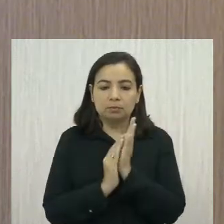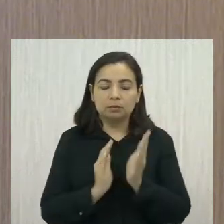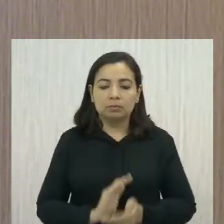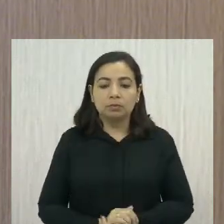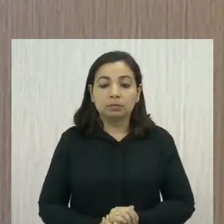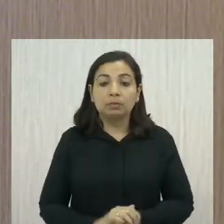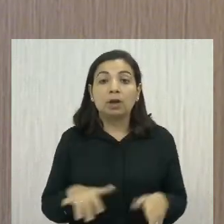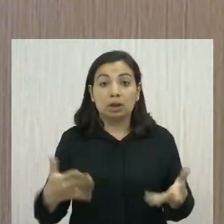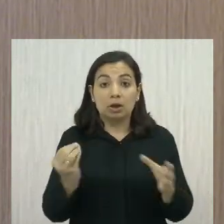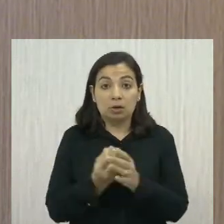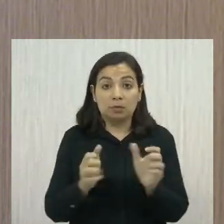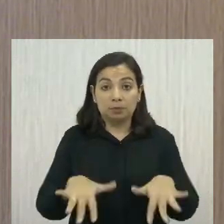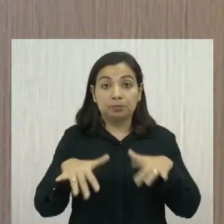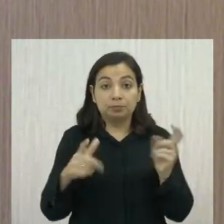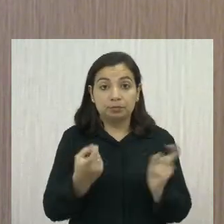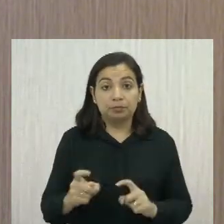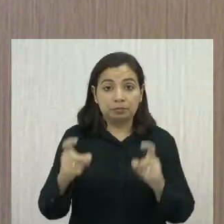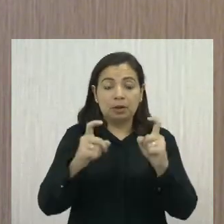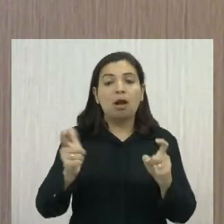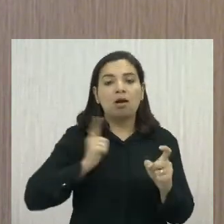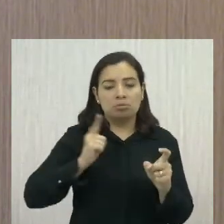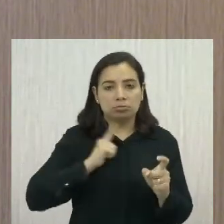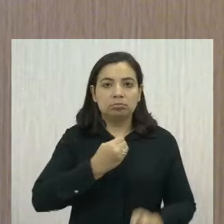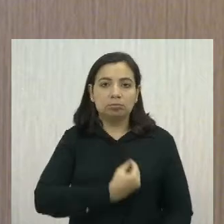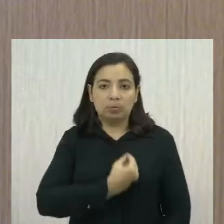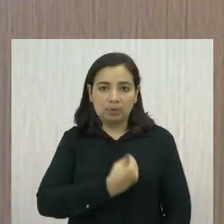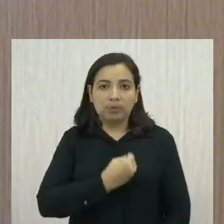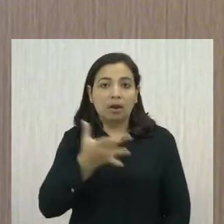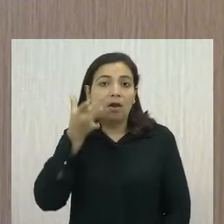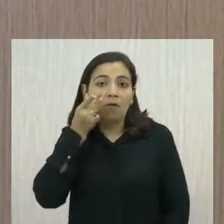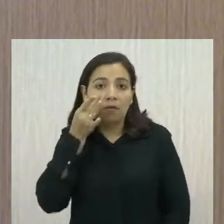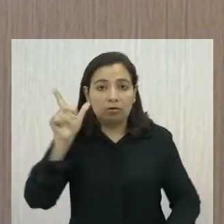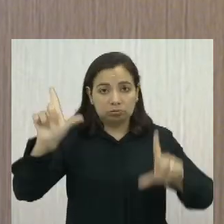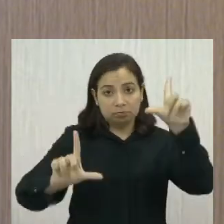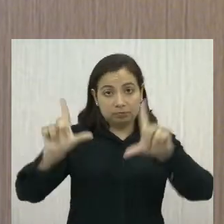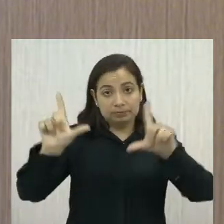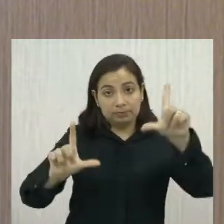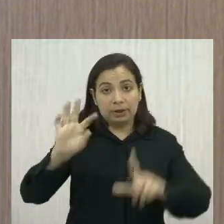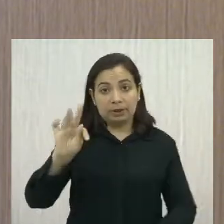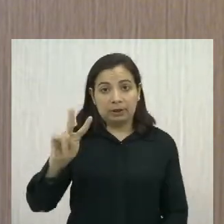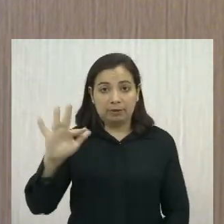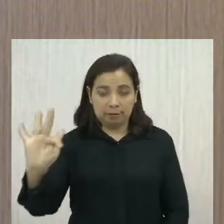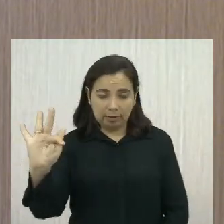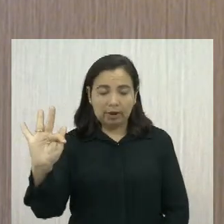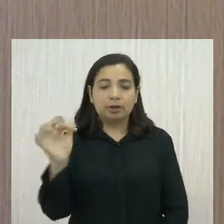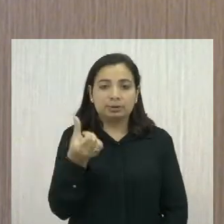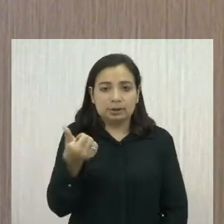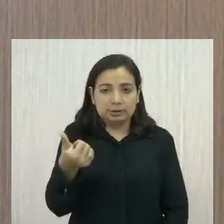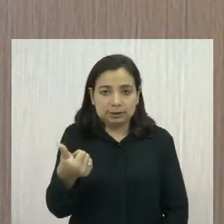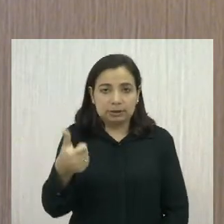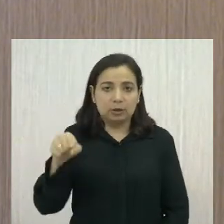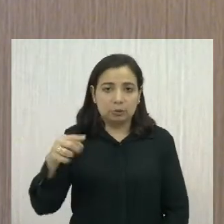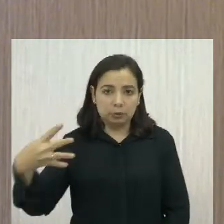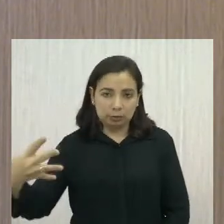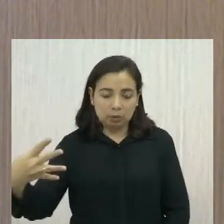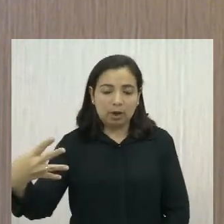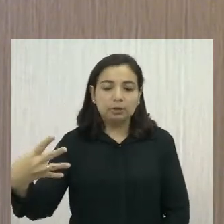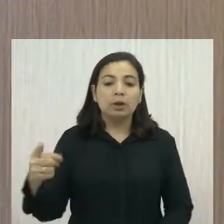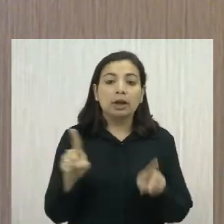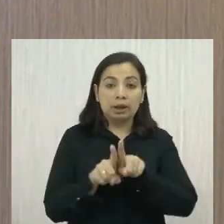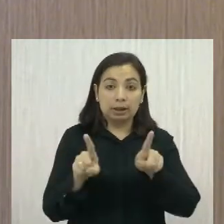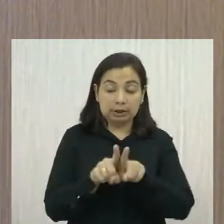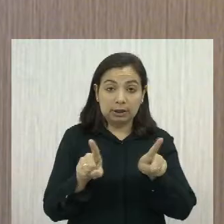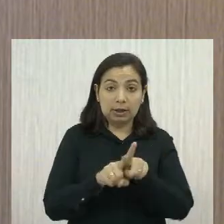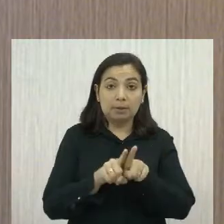Esta audiência pública está sendo transmitida ao vivo pela TV Fortaleza, canal aberto 61.4